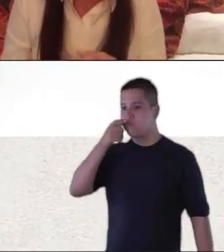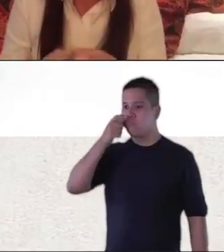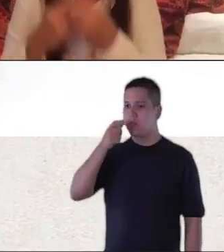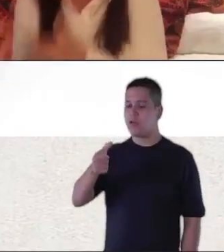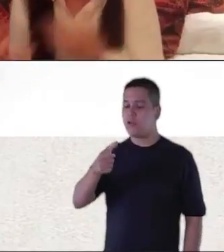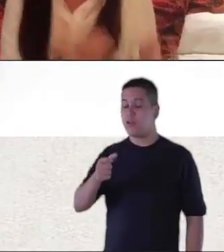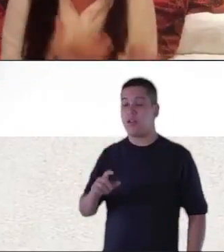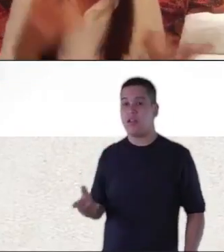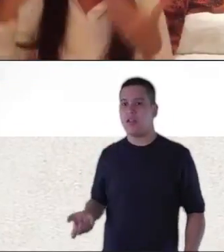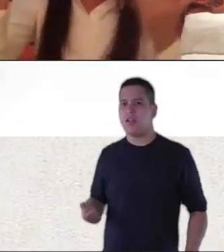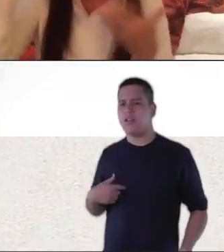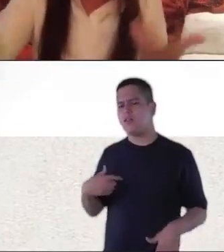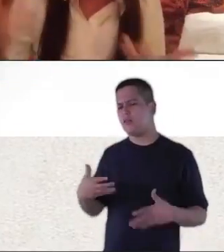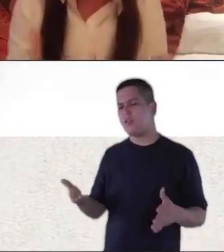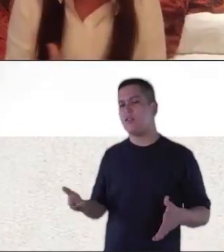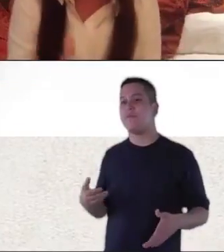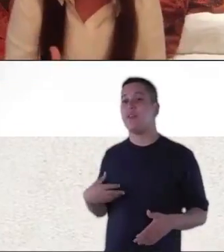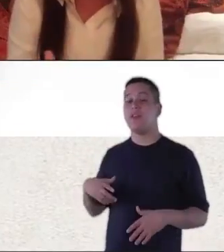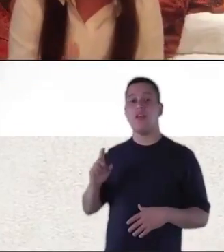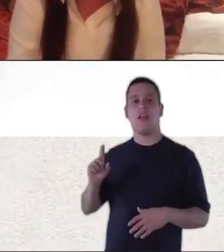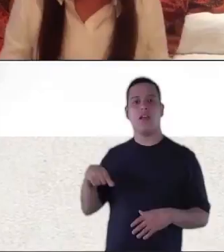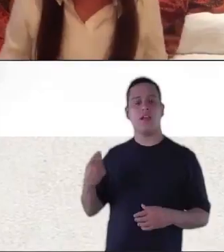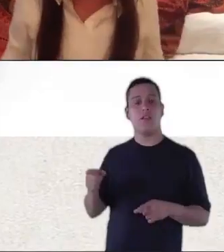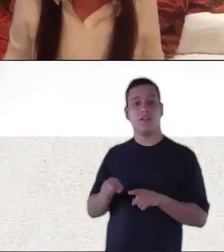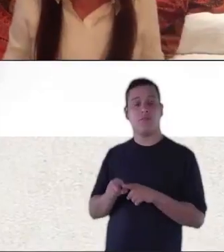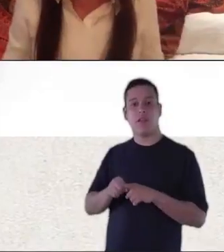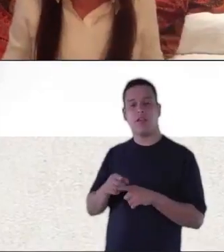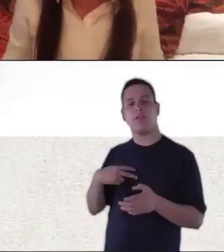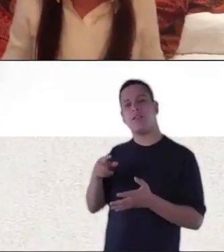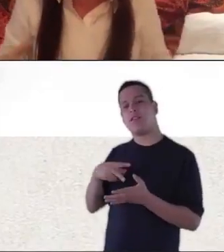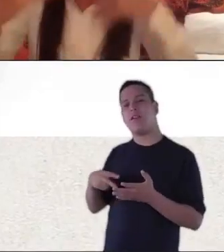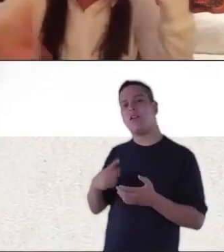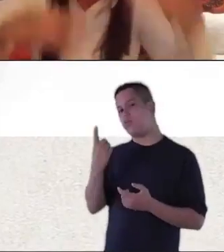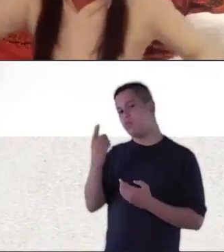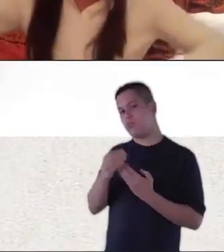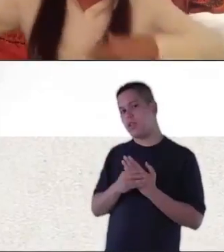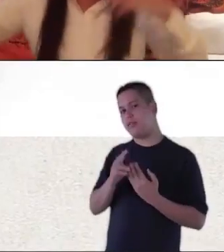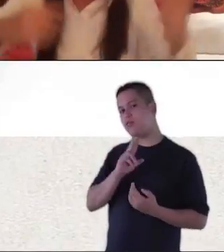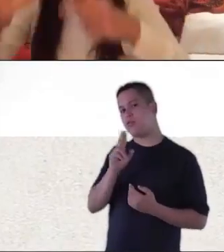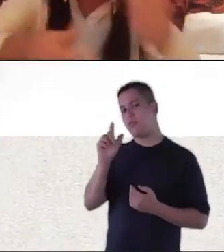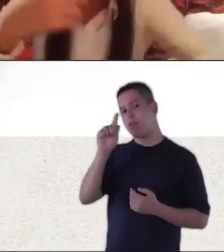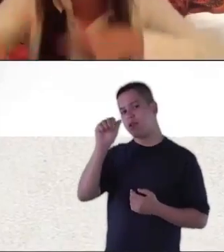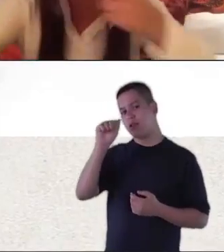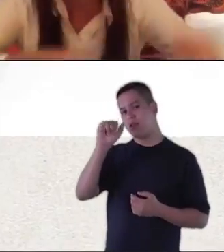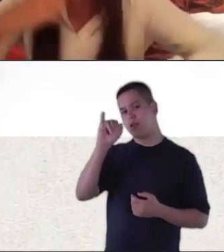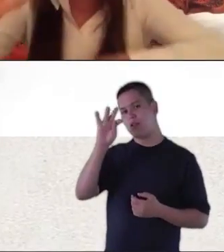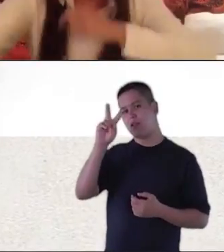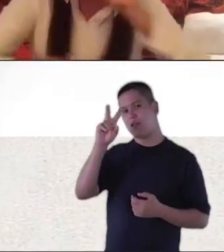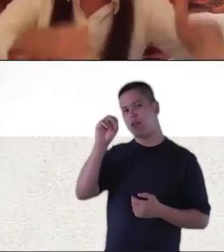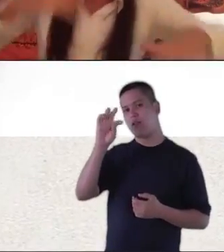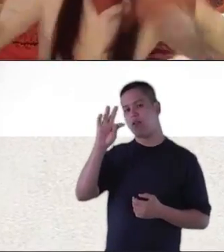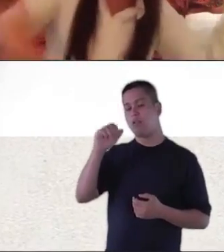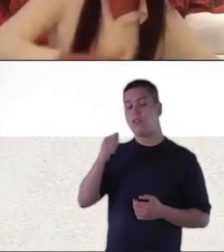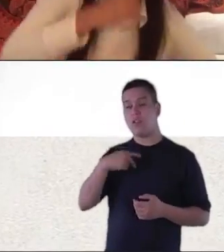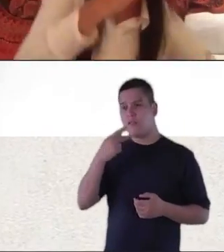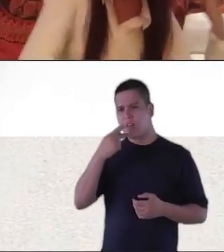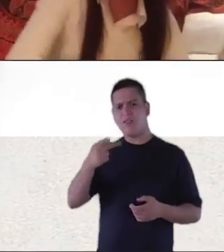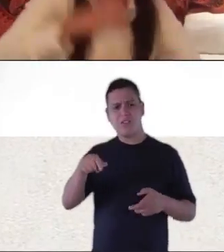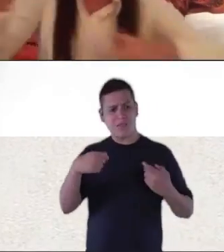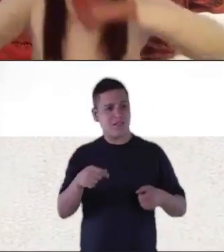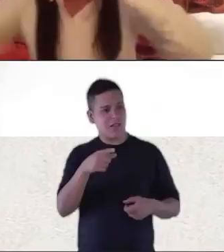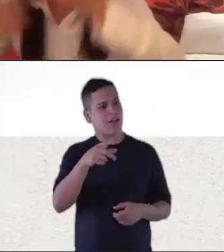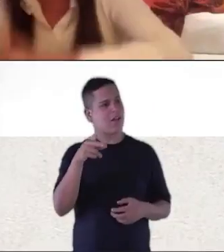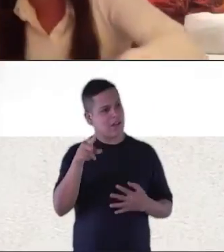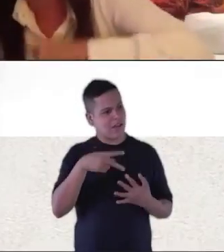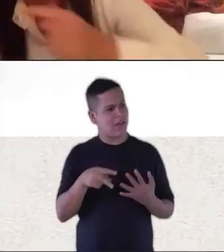tal. E, ao mesmo tempo, eu não me lembro porque eu estava lendo a Gaivota. E aí eu ficava... Pô, você tem que ler a Gaivota e contando as histórias